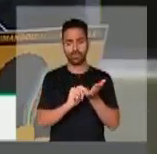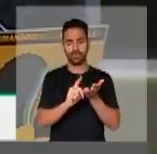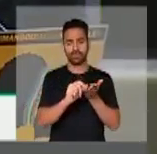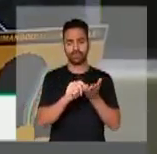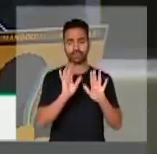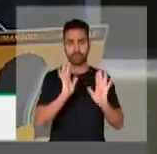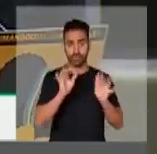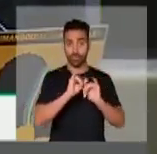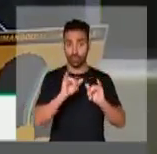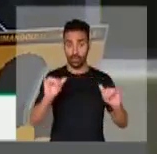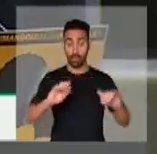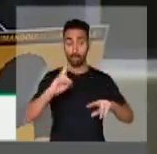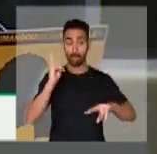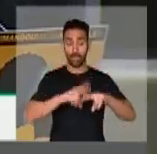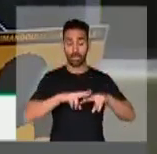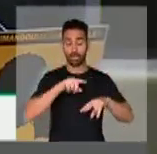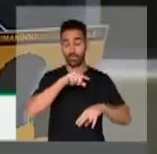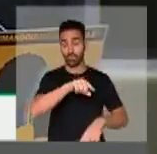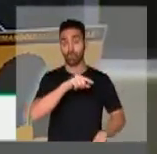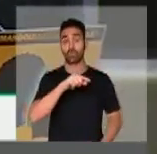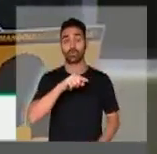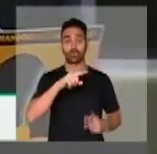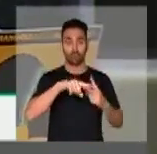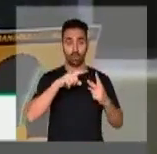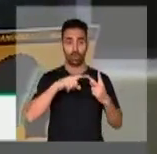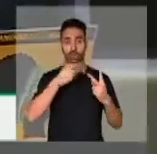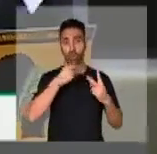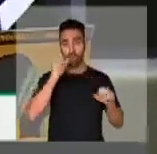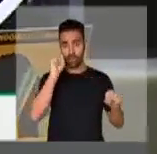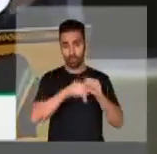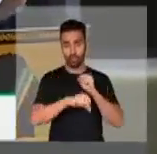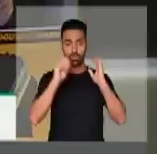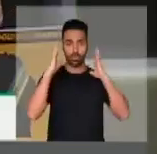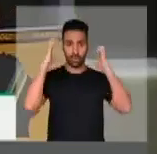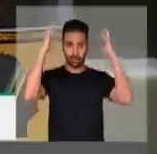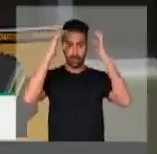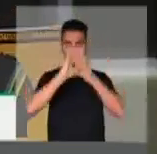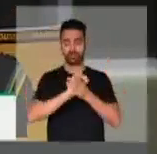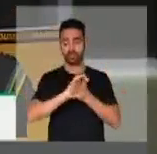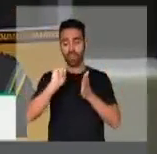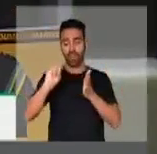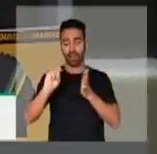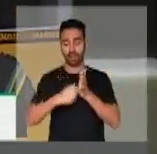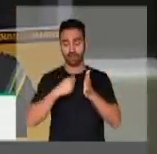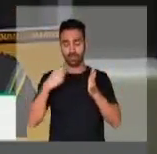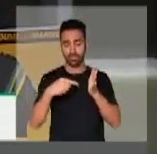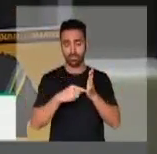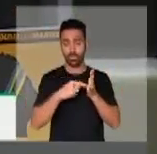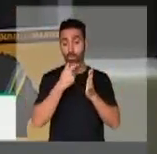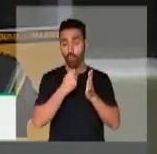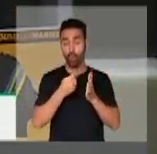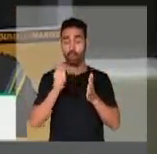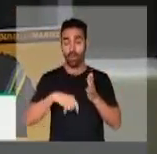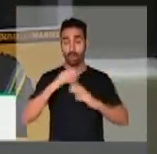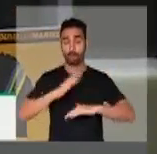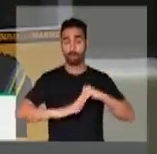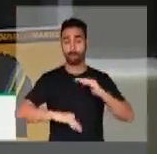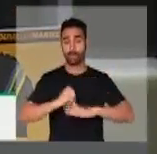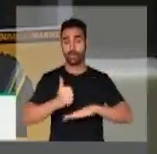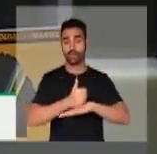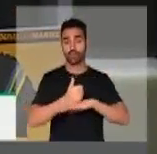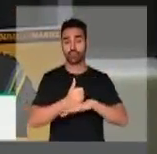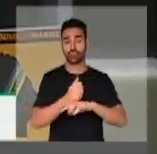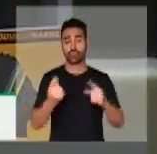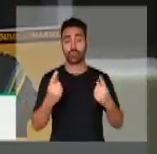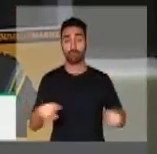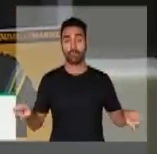logo após a prisão dos assassinos, assinado por um grande músico